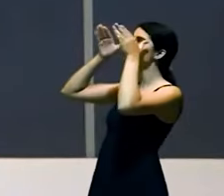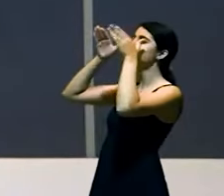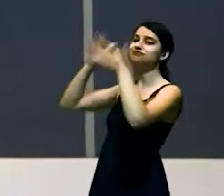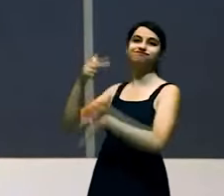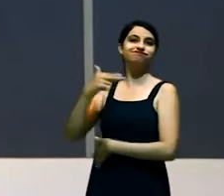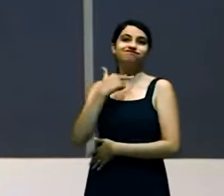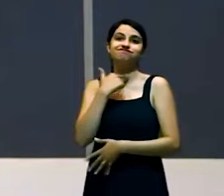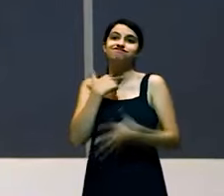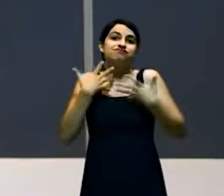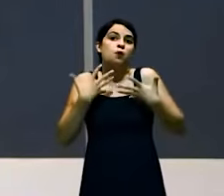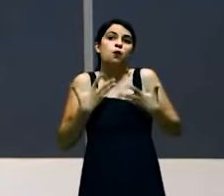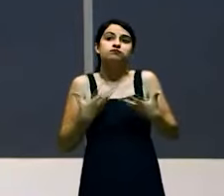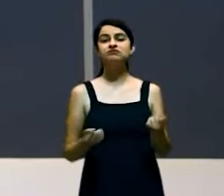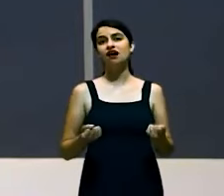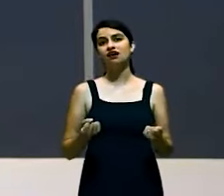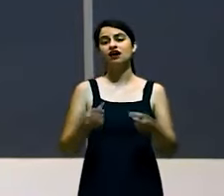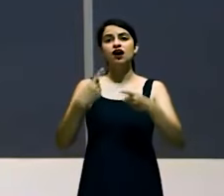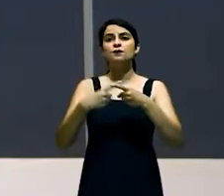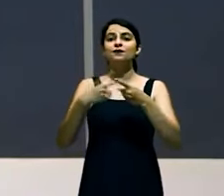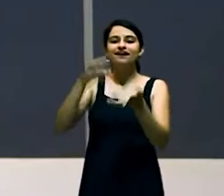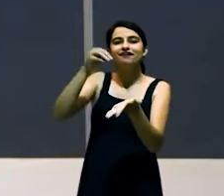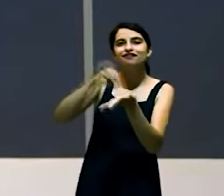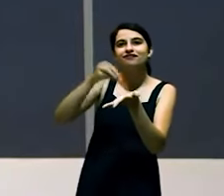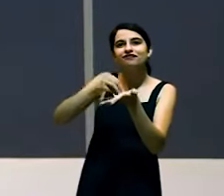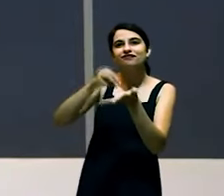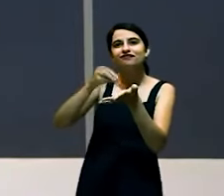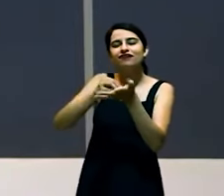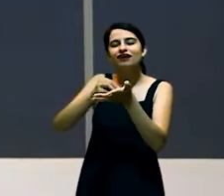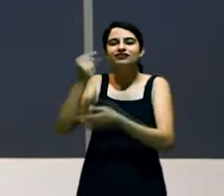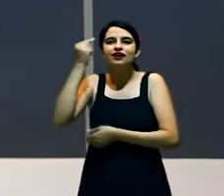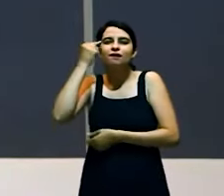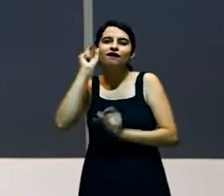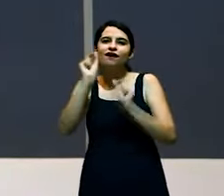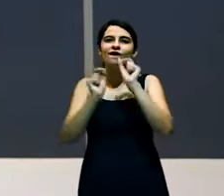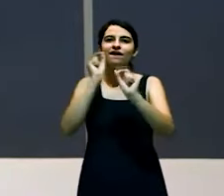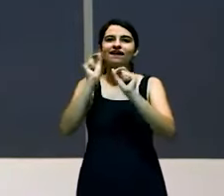Porque Jesus não é prioridade para muitos de nós.